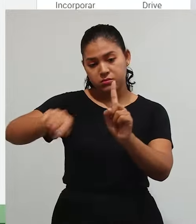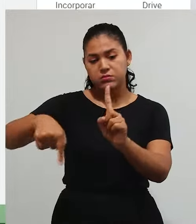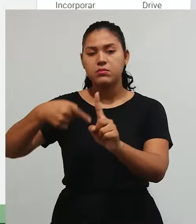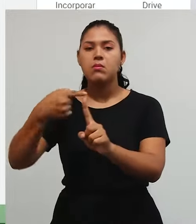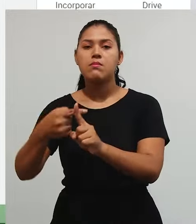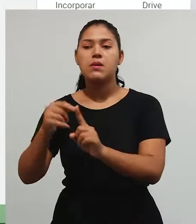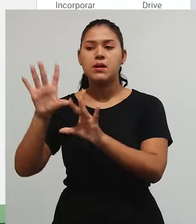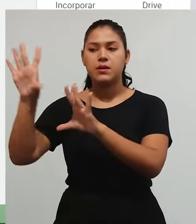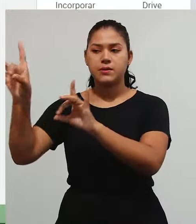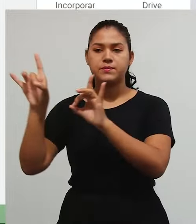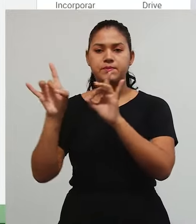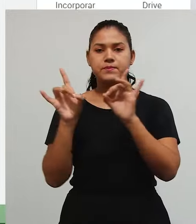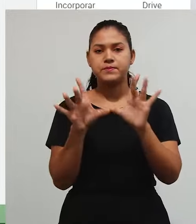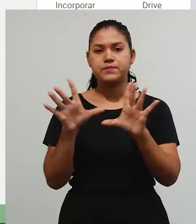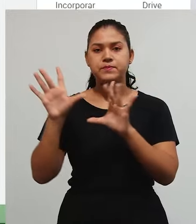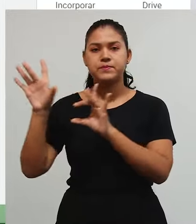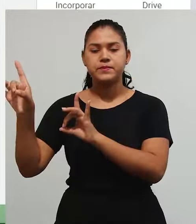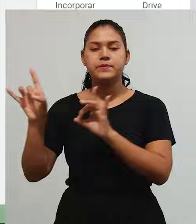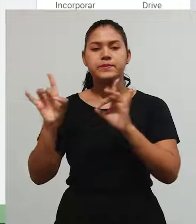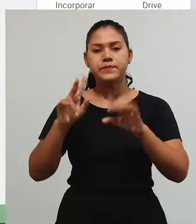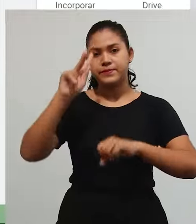dos autores